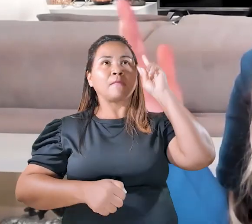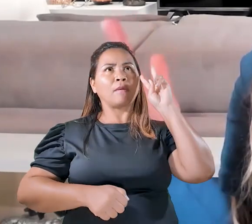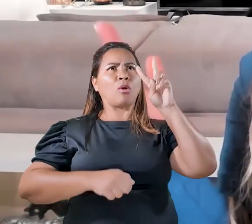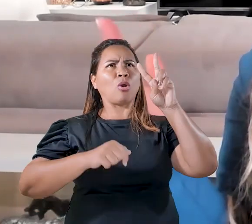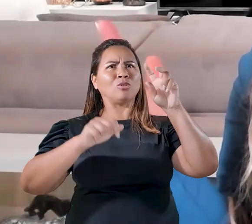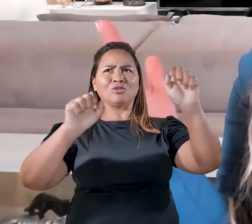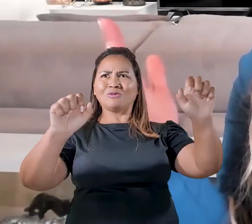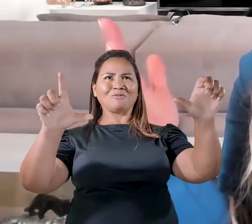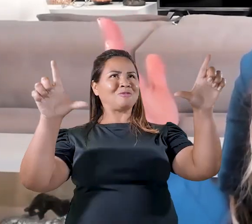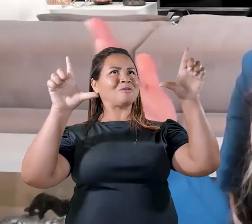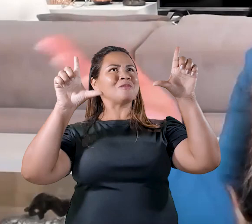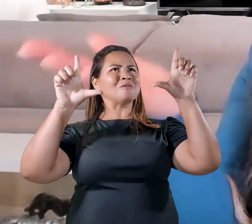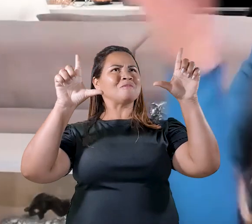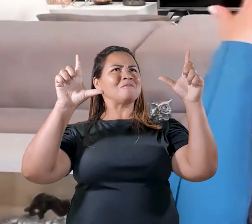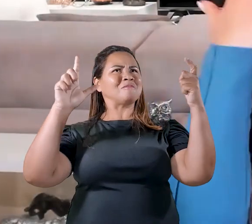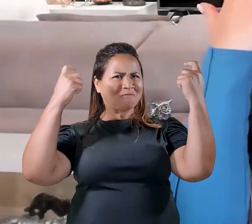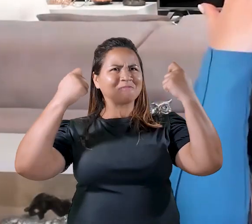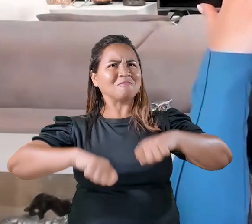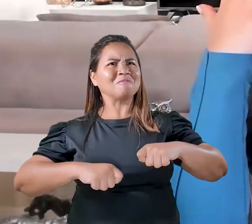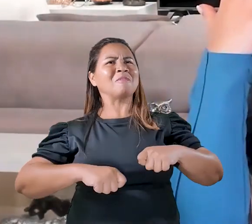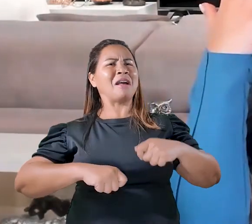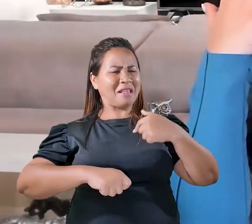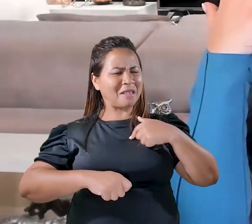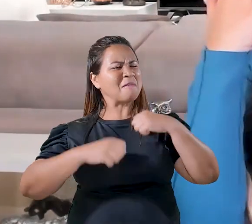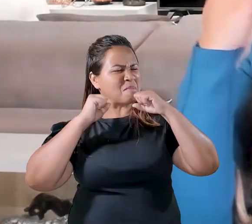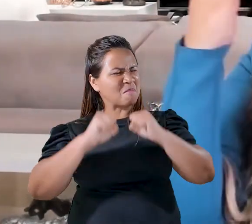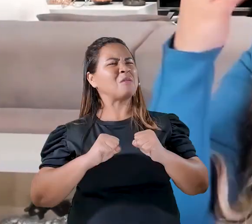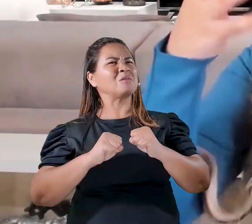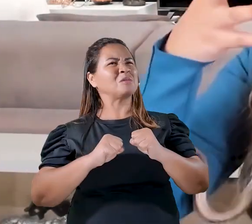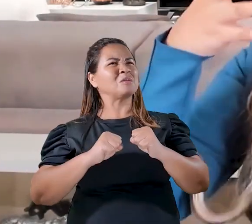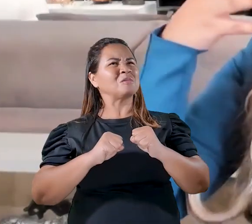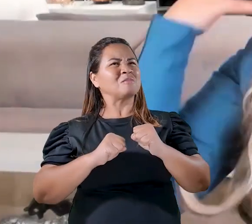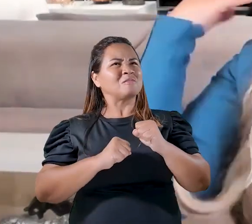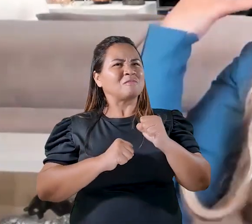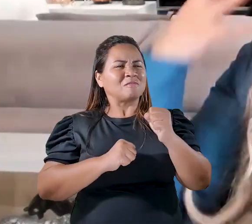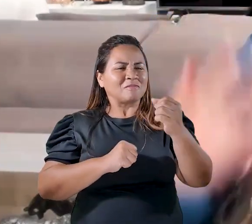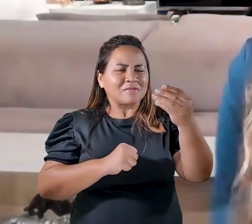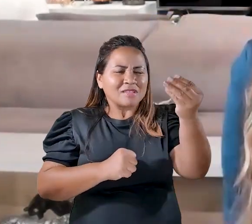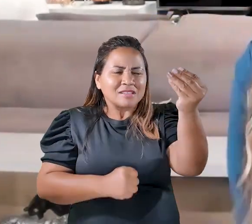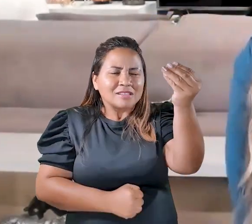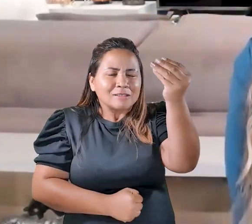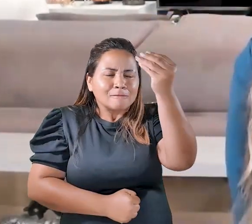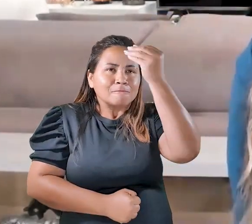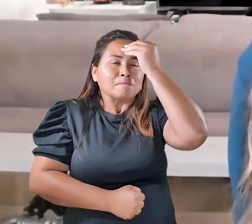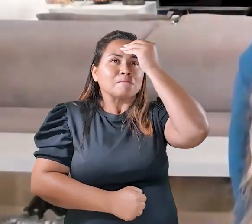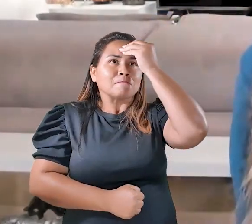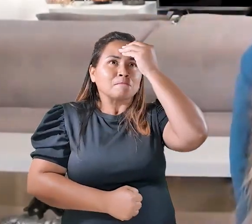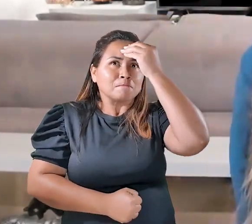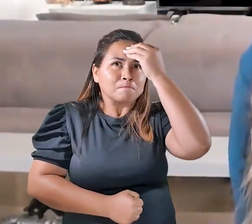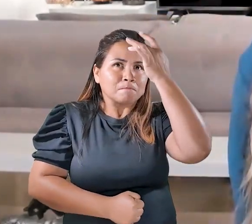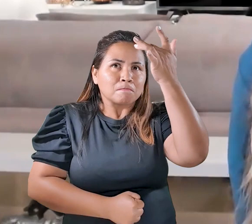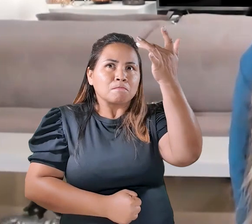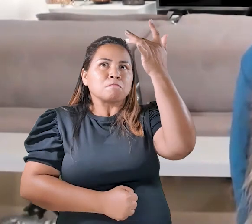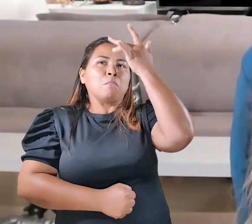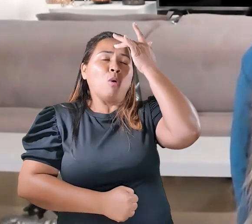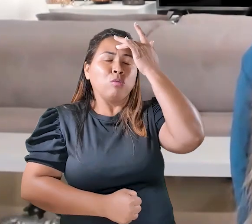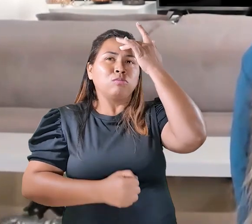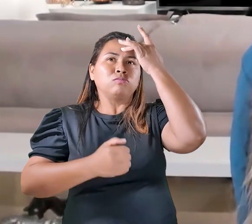possível, eu posso. E coloca dentro de você, como se você empurrasse para dentro da tua testa, da tua